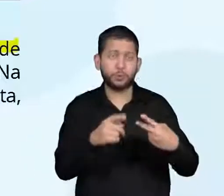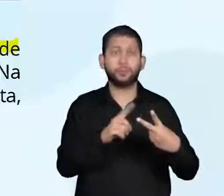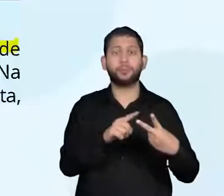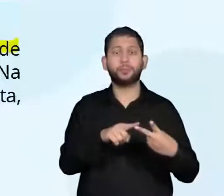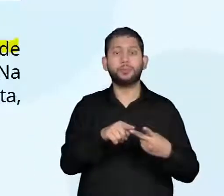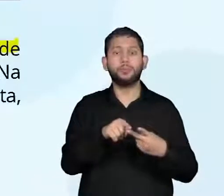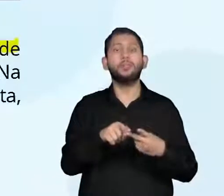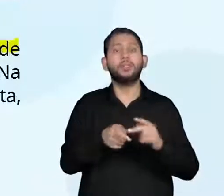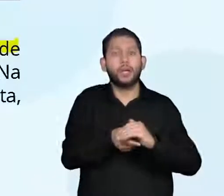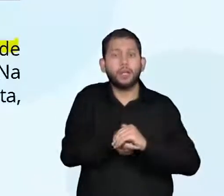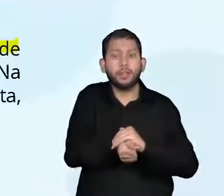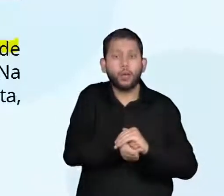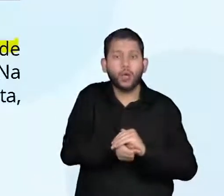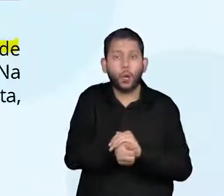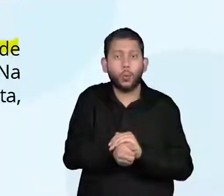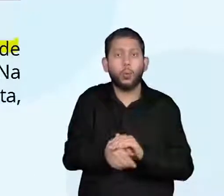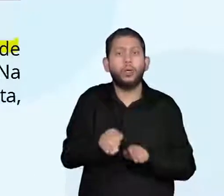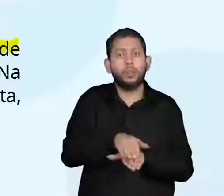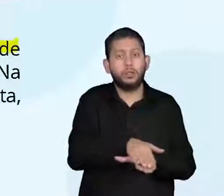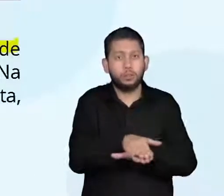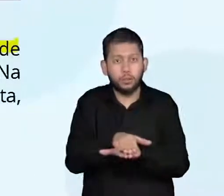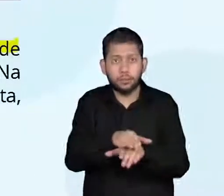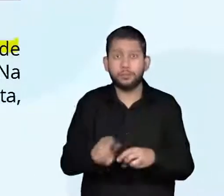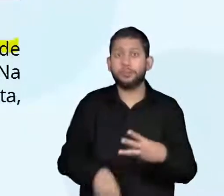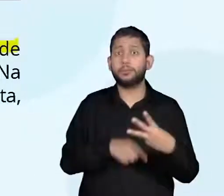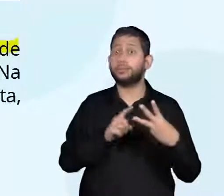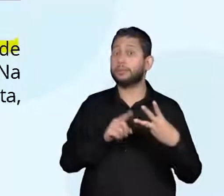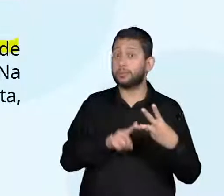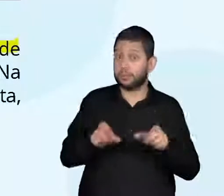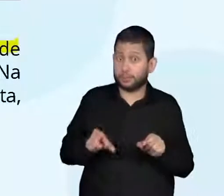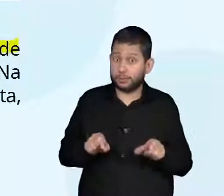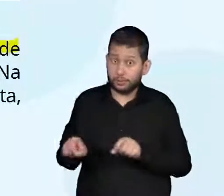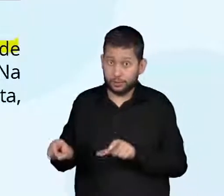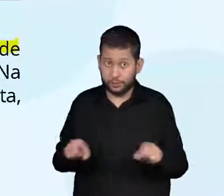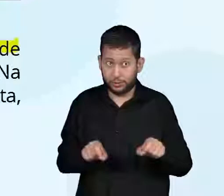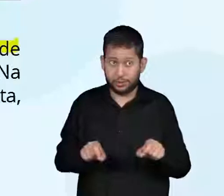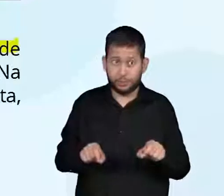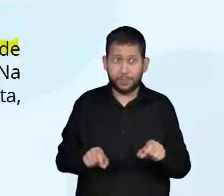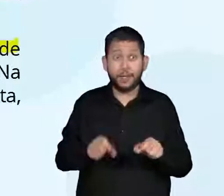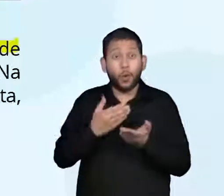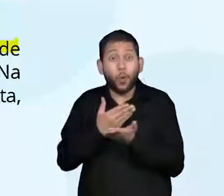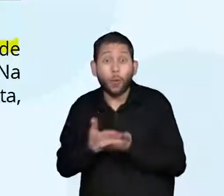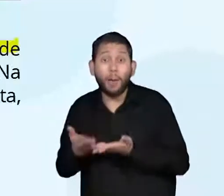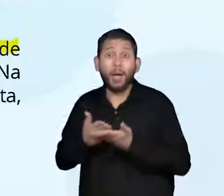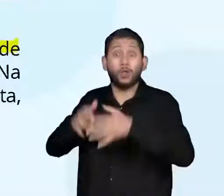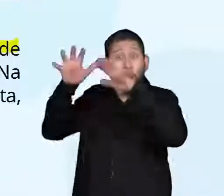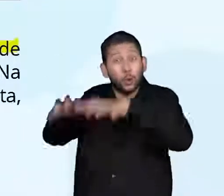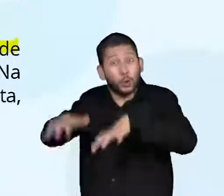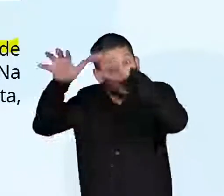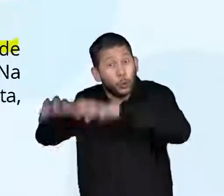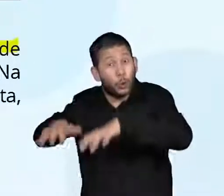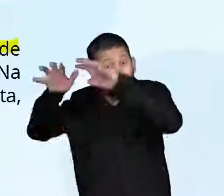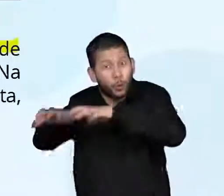se desloca para as áreas alagadas da floresta, onde há maior oferta de alimento.